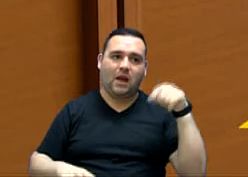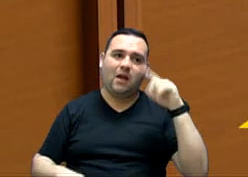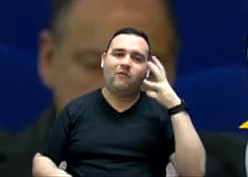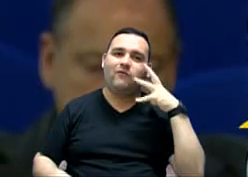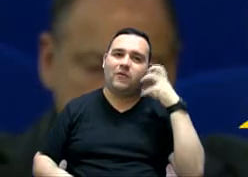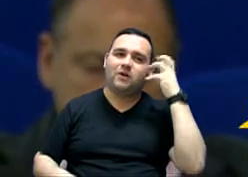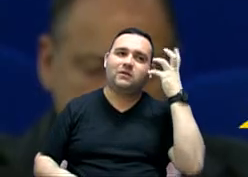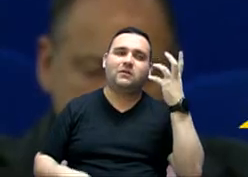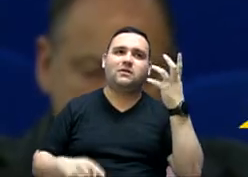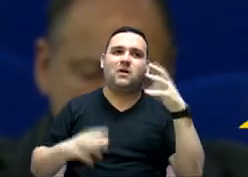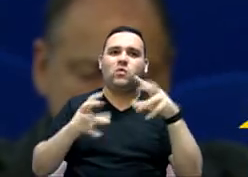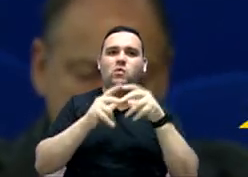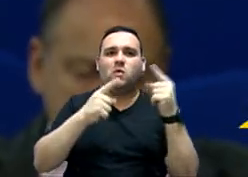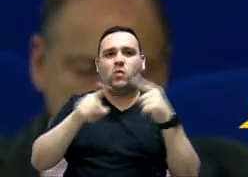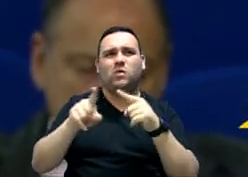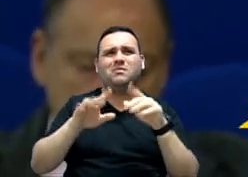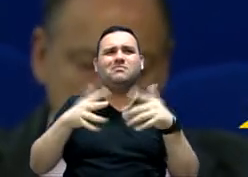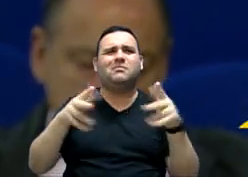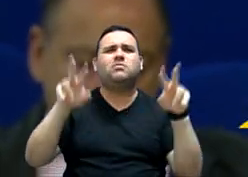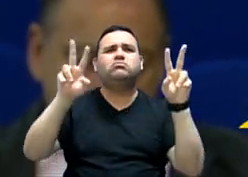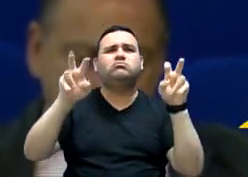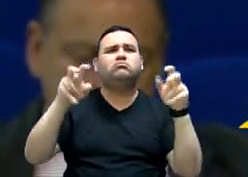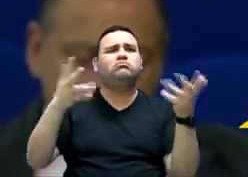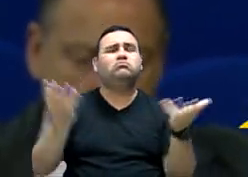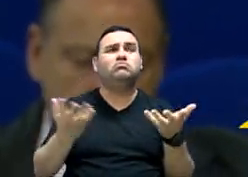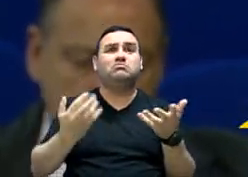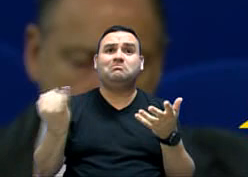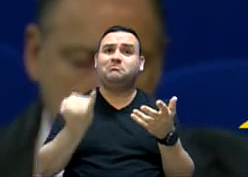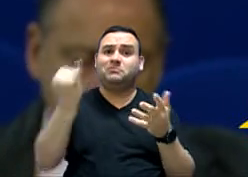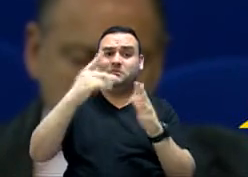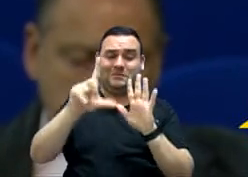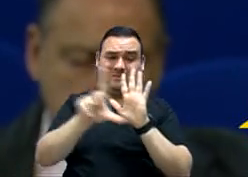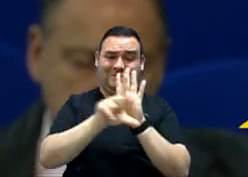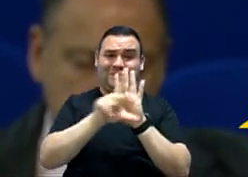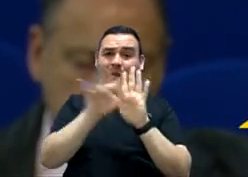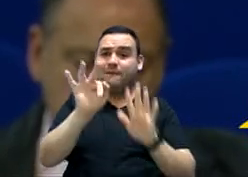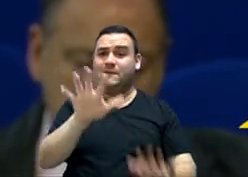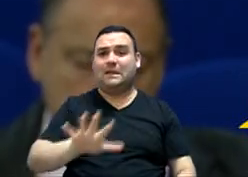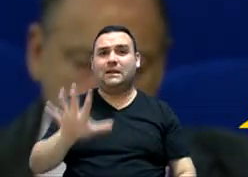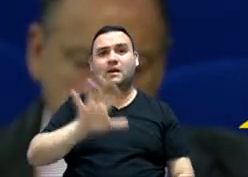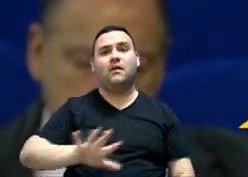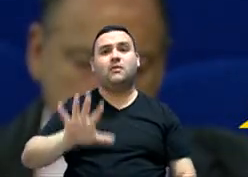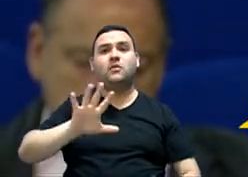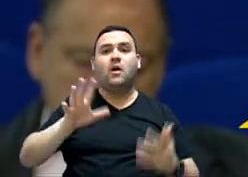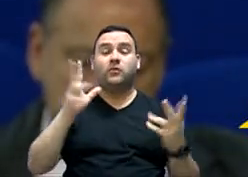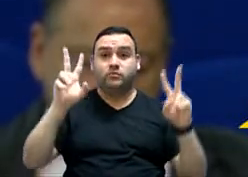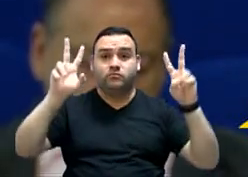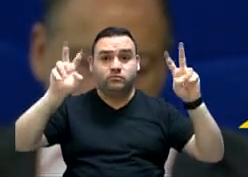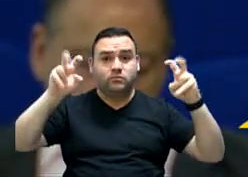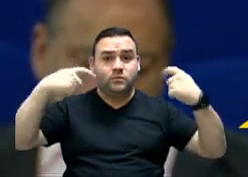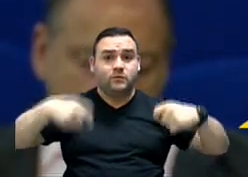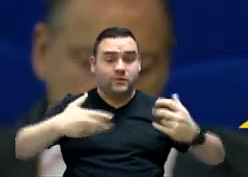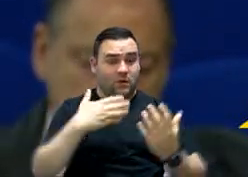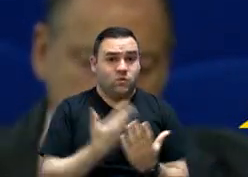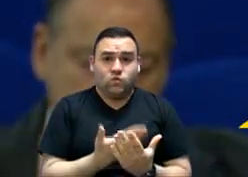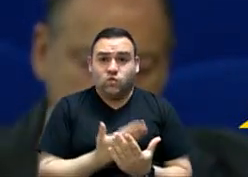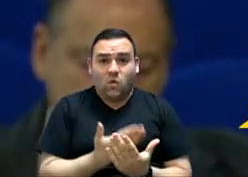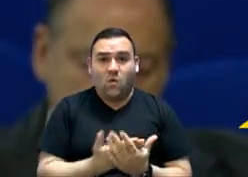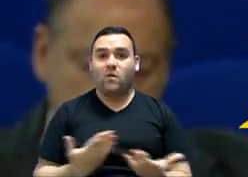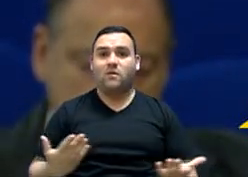porque a Fernanda era oposição, mas o tema está na pauta de leis federais. Esse assunto tem que ser tratado nas